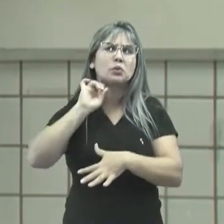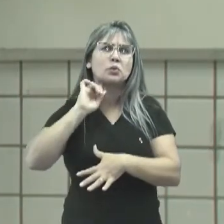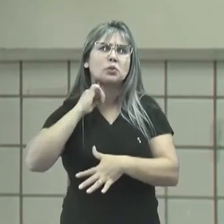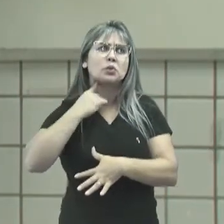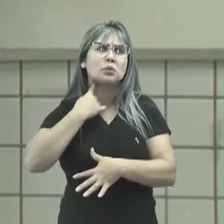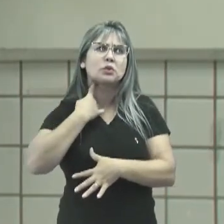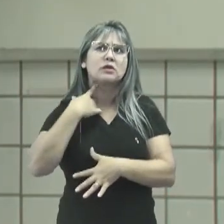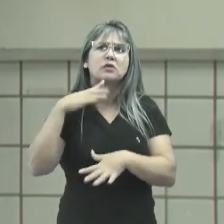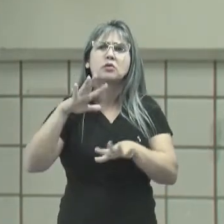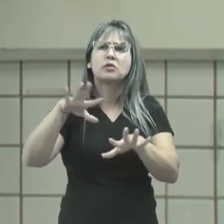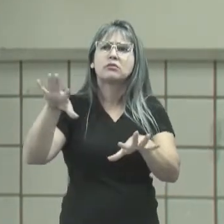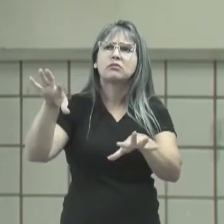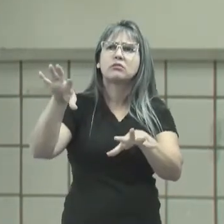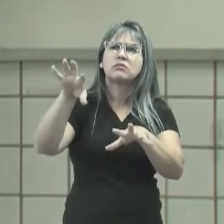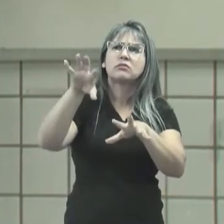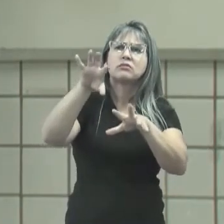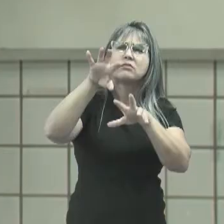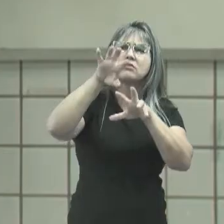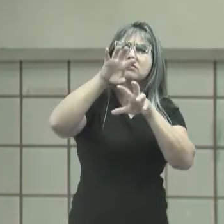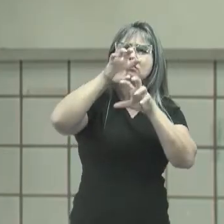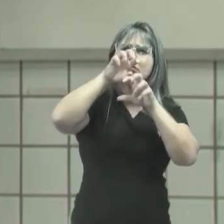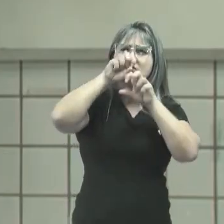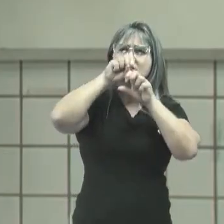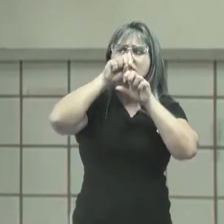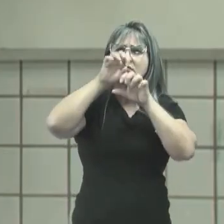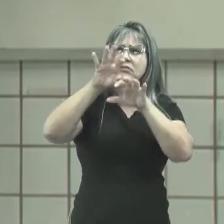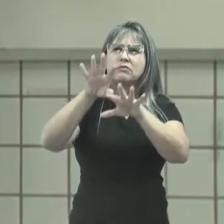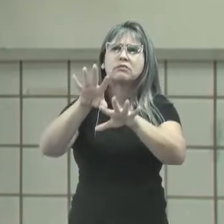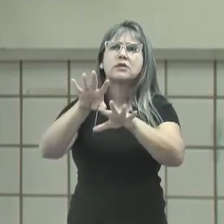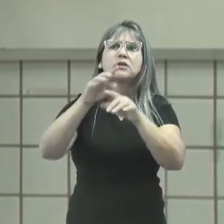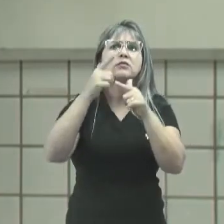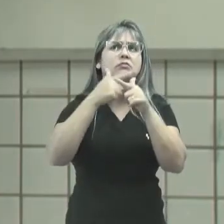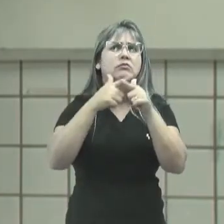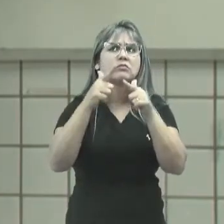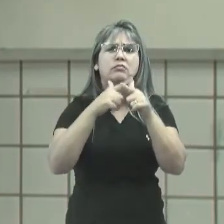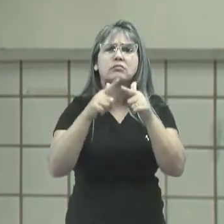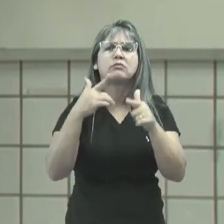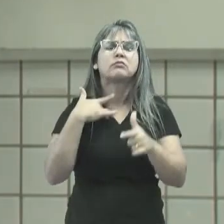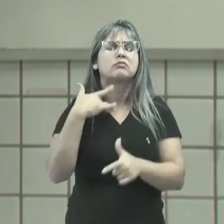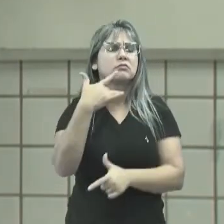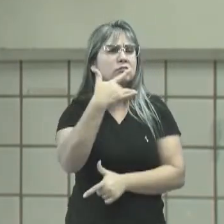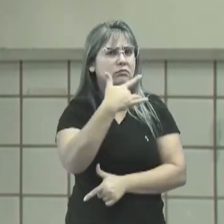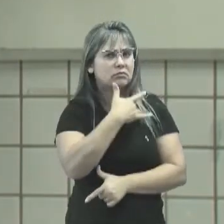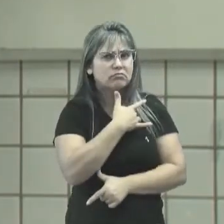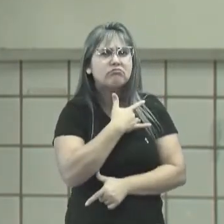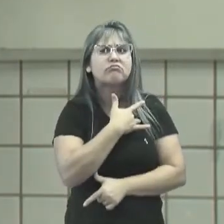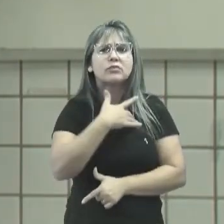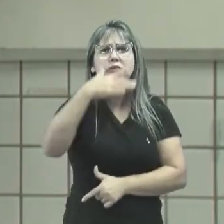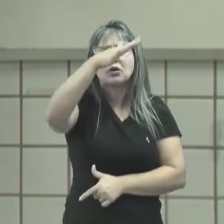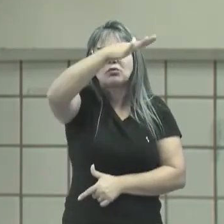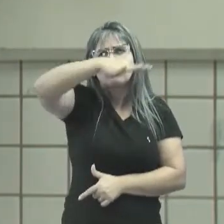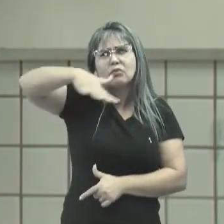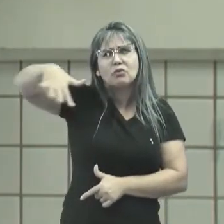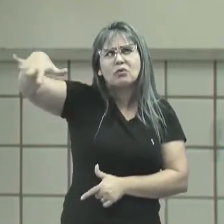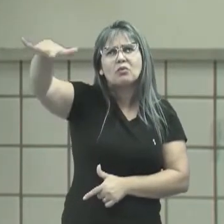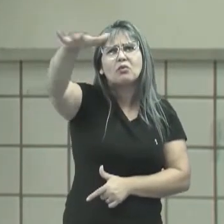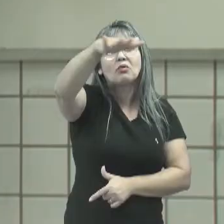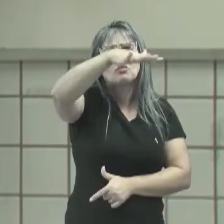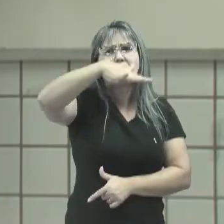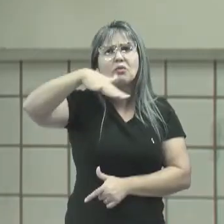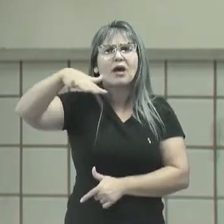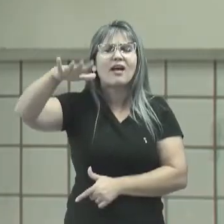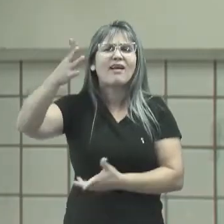jogadas na atmosfera. E aí termina que essa atmosfera fica com a qualidade do